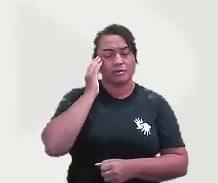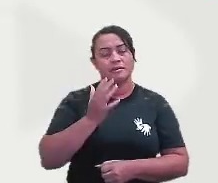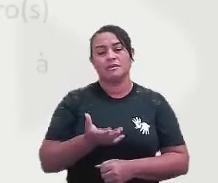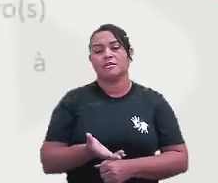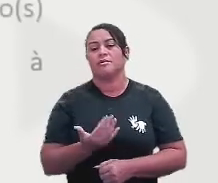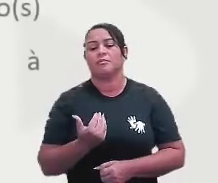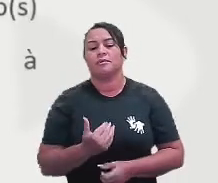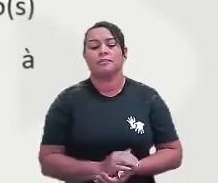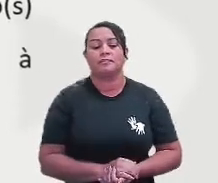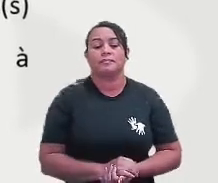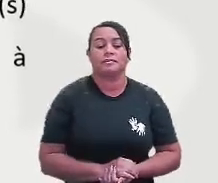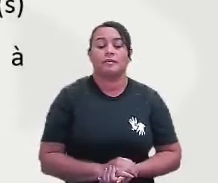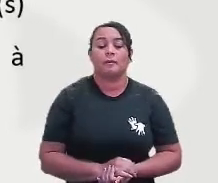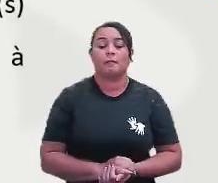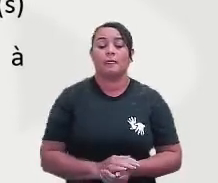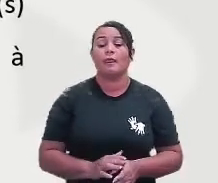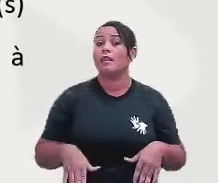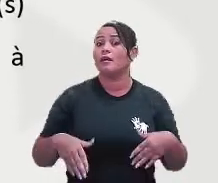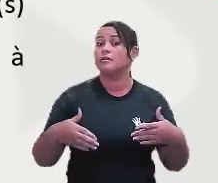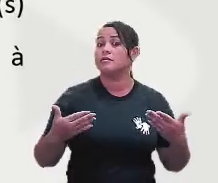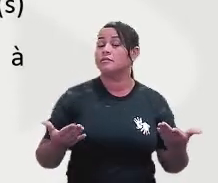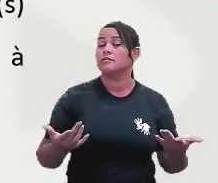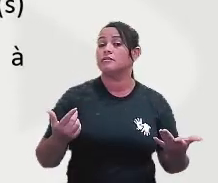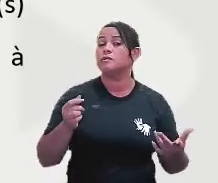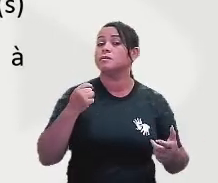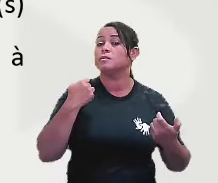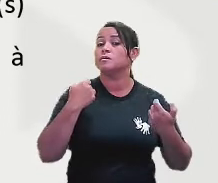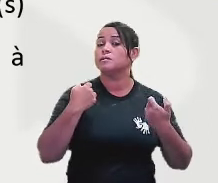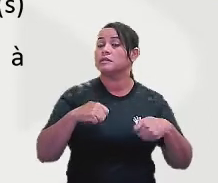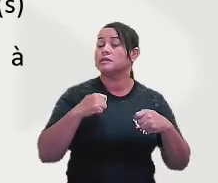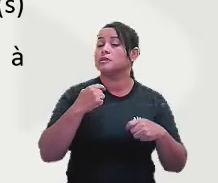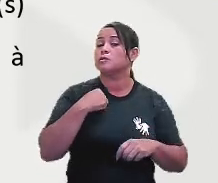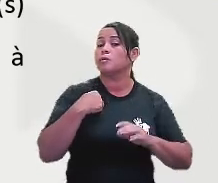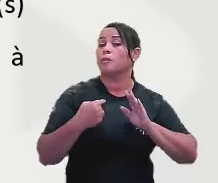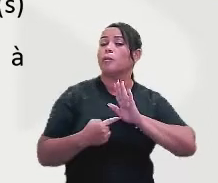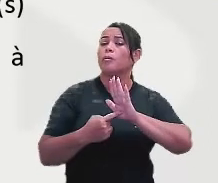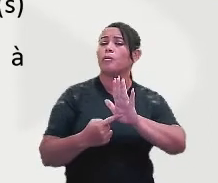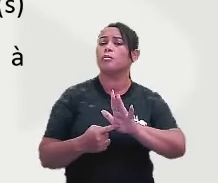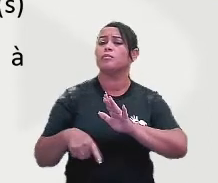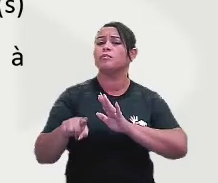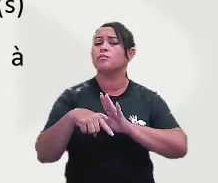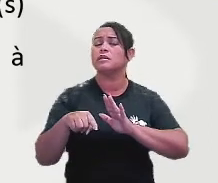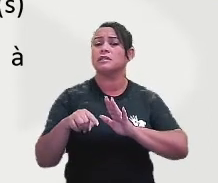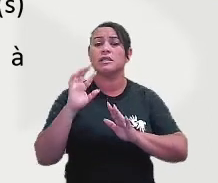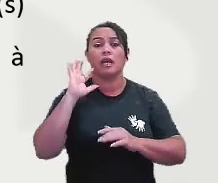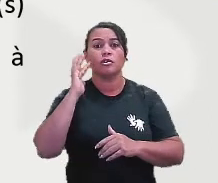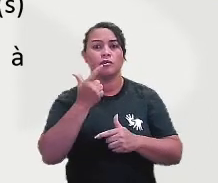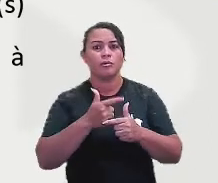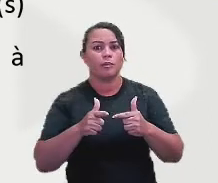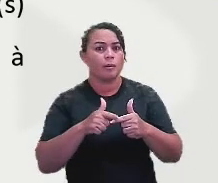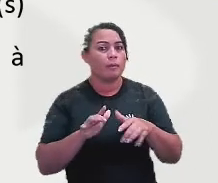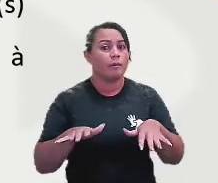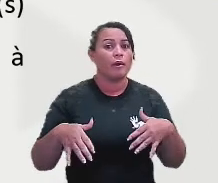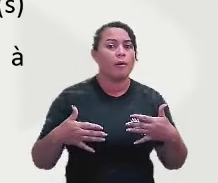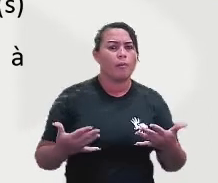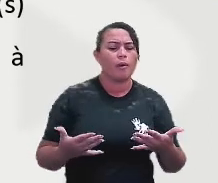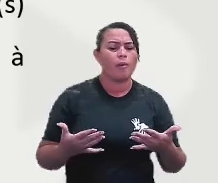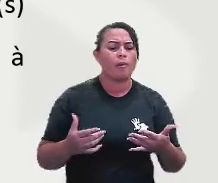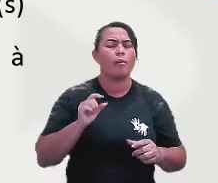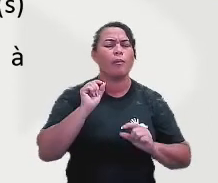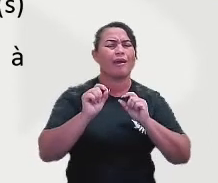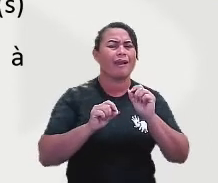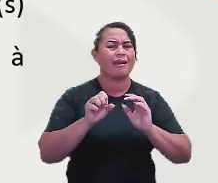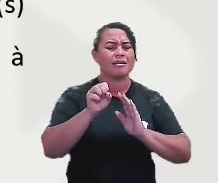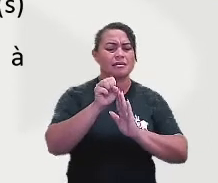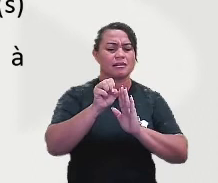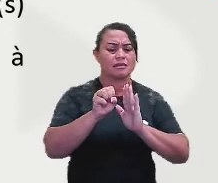Vamos seguir. E aí, o que é que eu preciso trazer para vocês aqui para que a gente possa resolver lá o problema? O que é século,